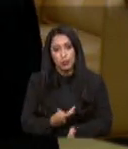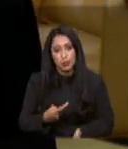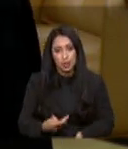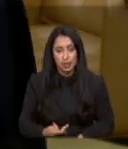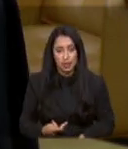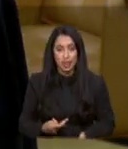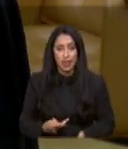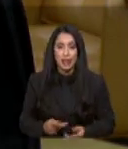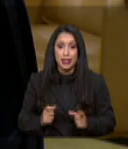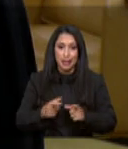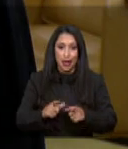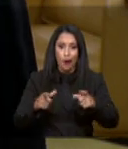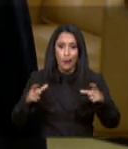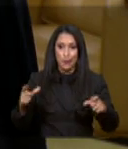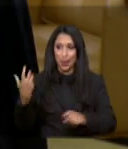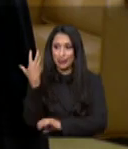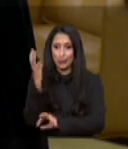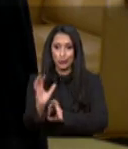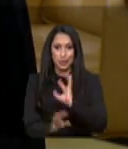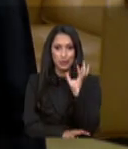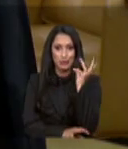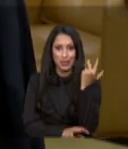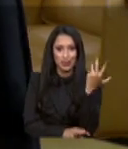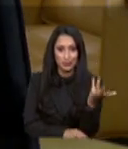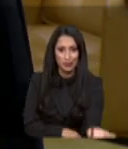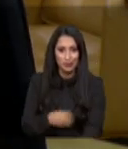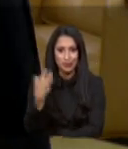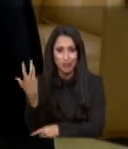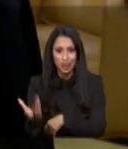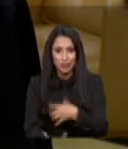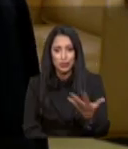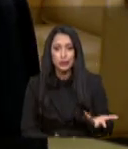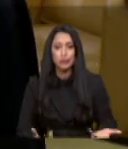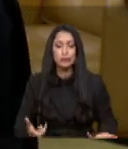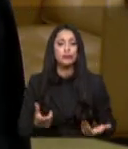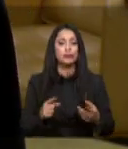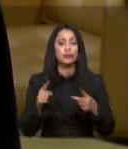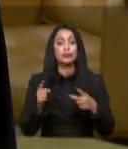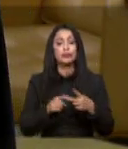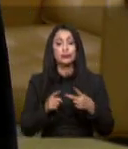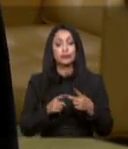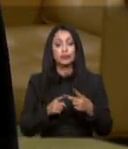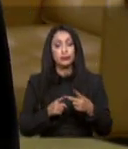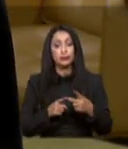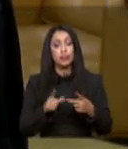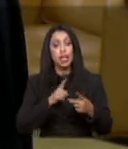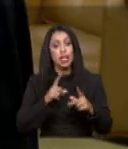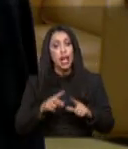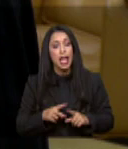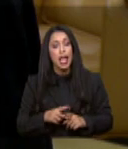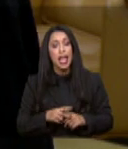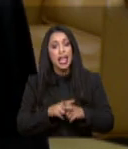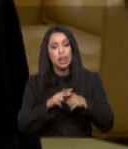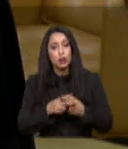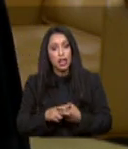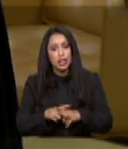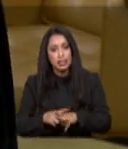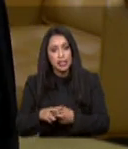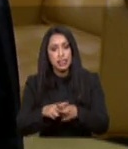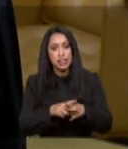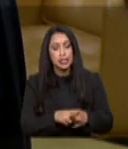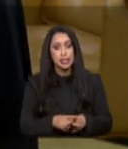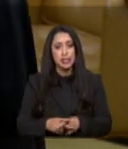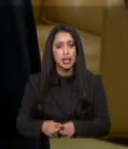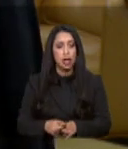diretamente para o aumento do desmatamento. Esse aspecto se encaixa no segundo eixo, que é justamente o eixo regularização fundiária, presidente